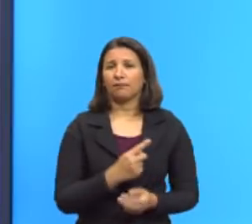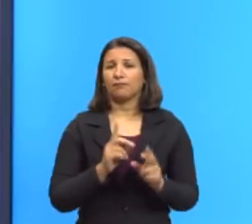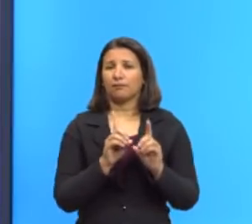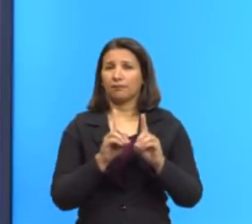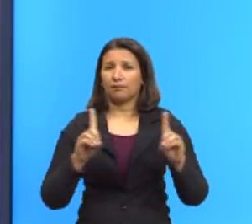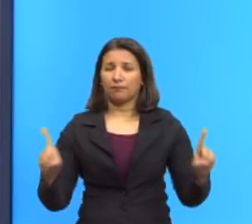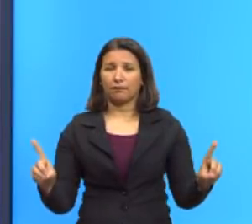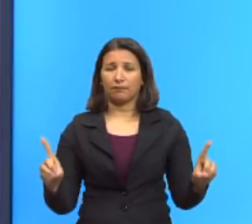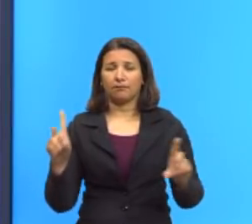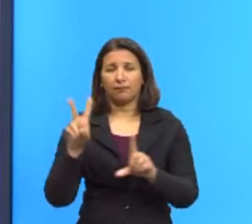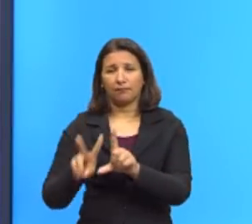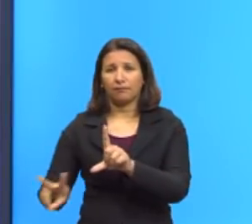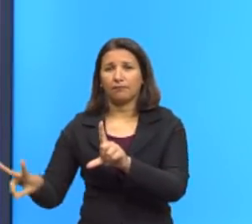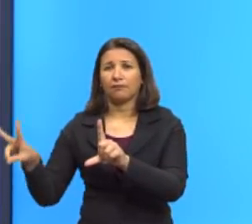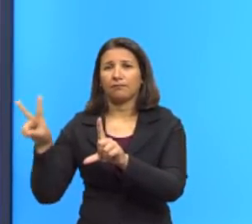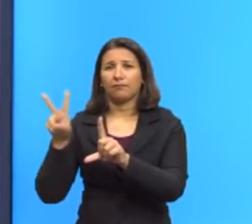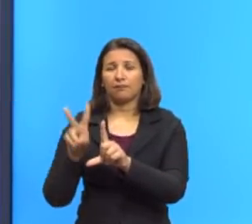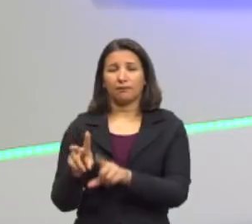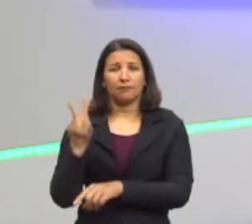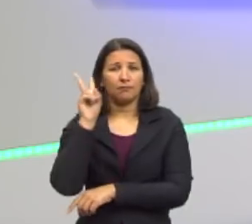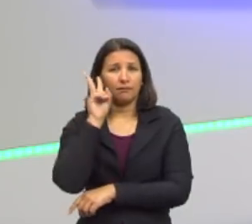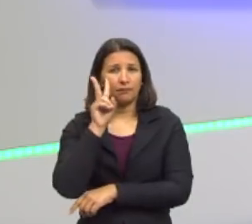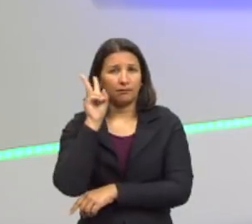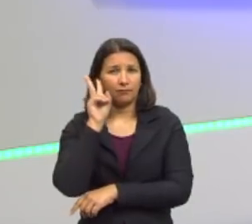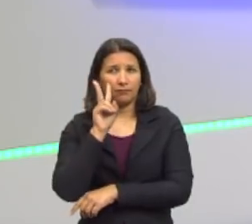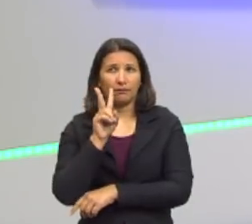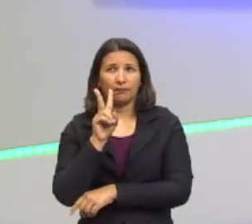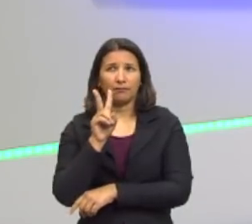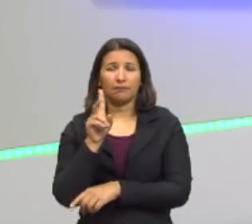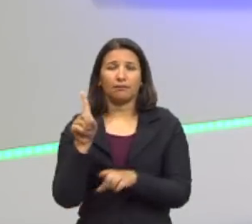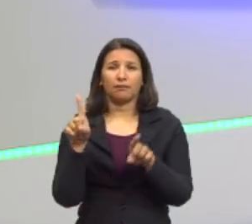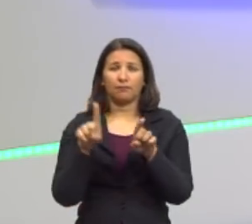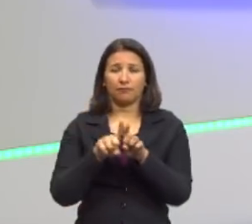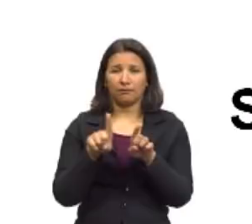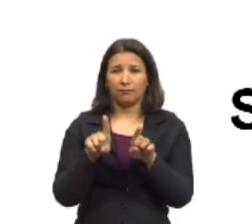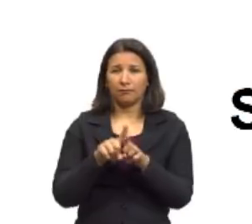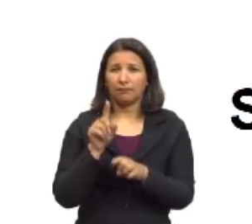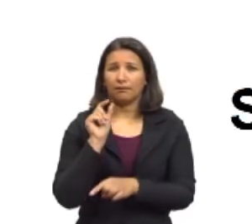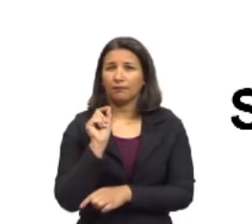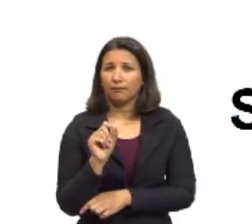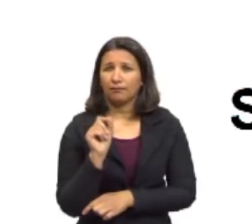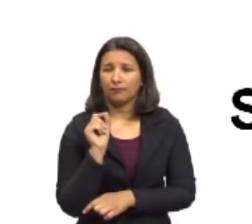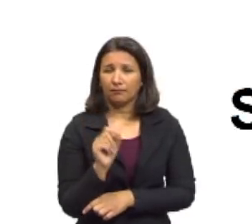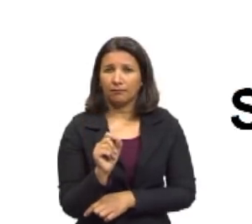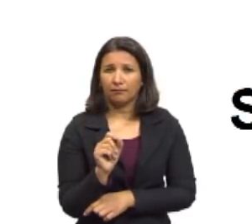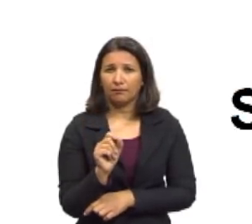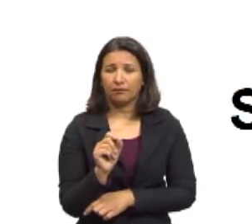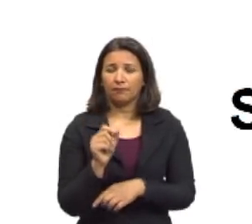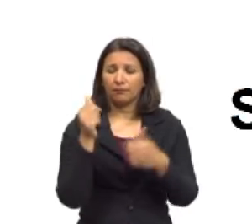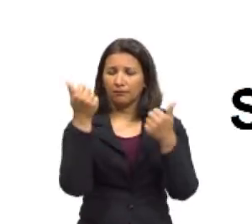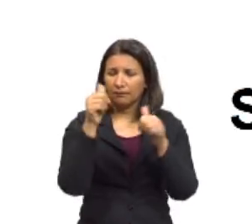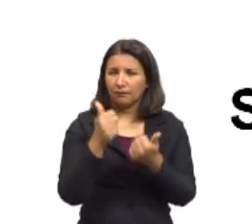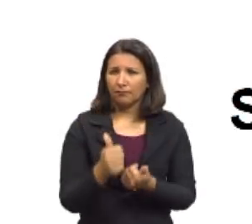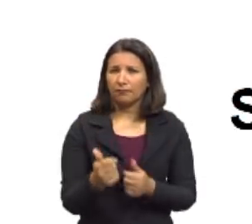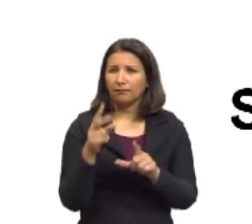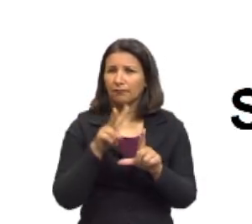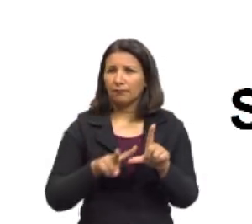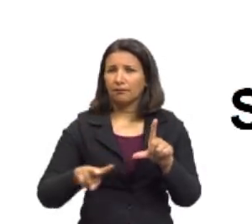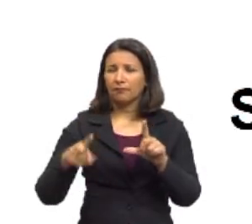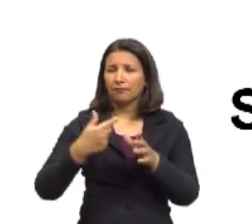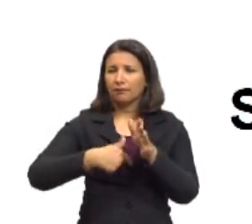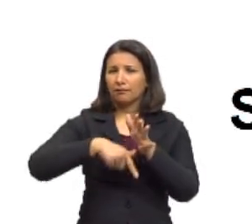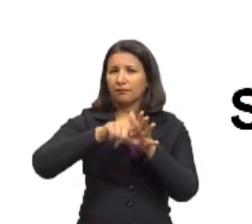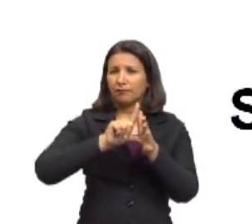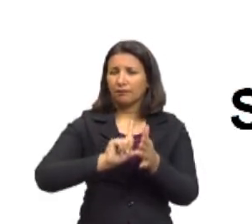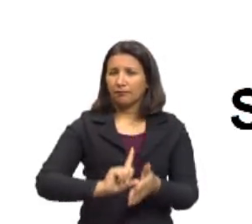imagem virtual, se lembram bem da imagem virtual, eu falei com vocês há pouco, em um slide anterior,